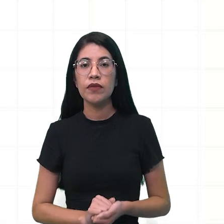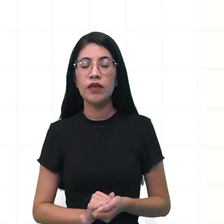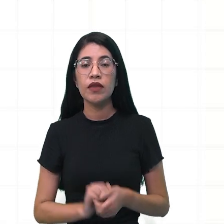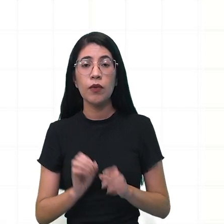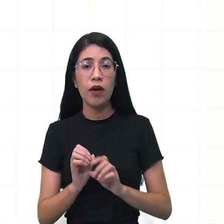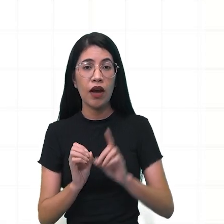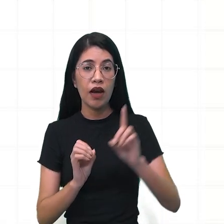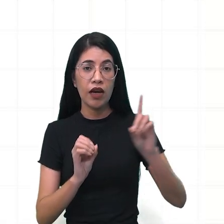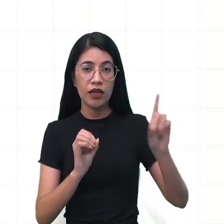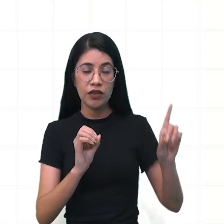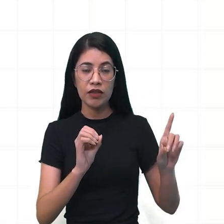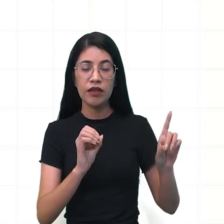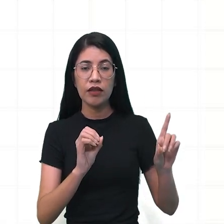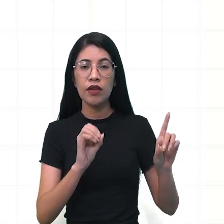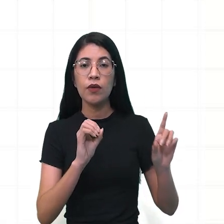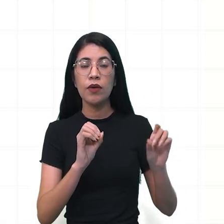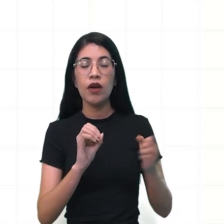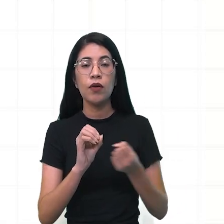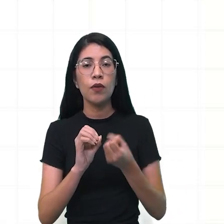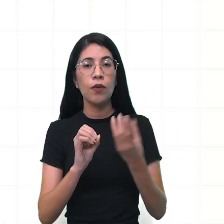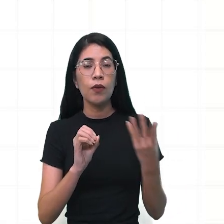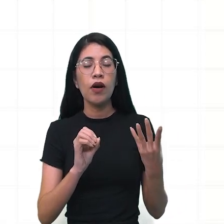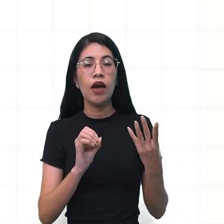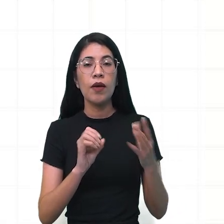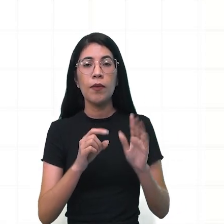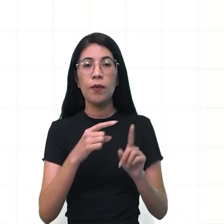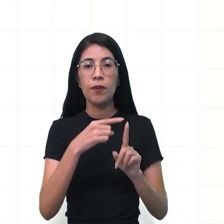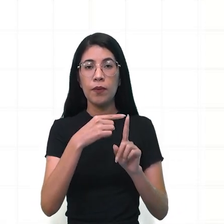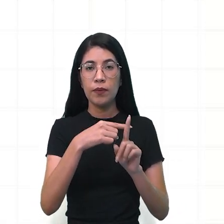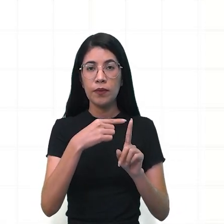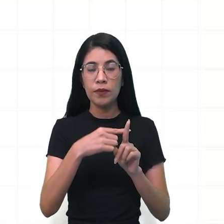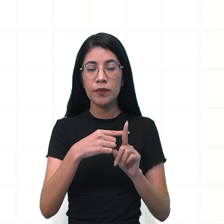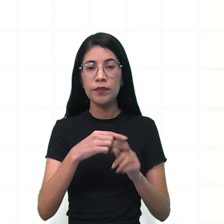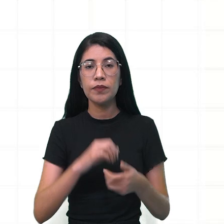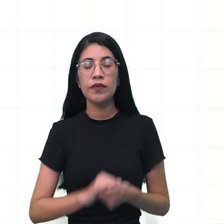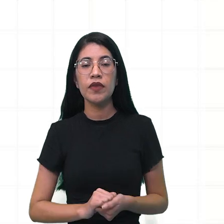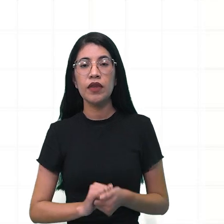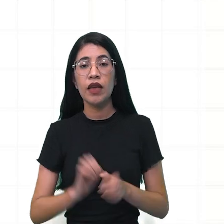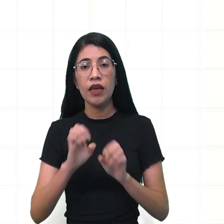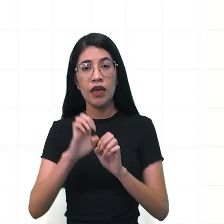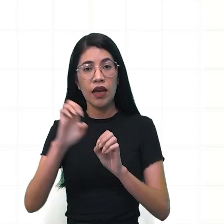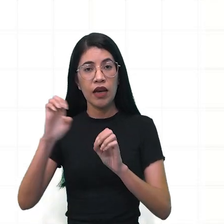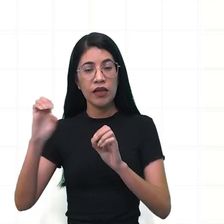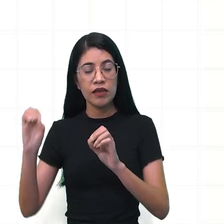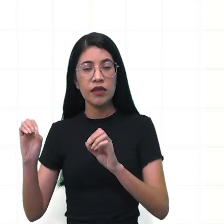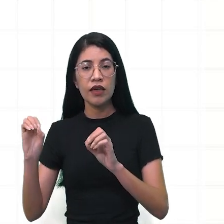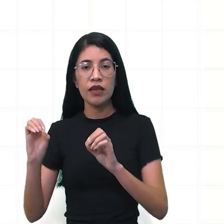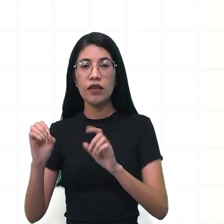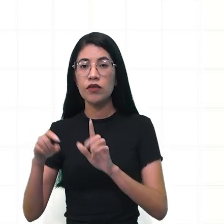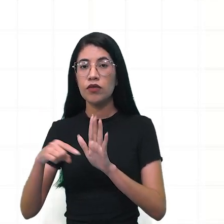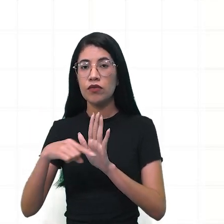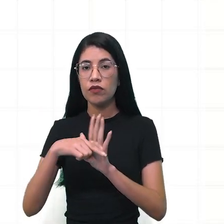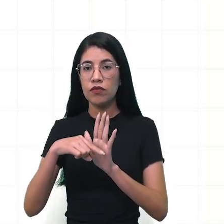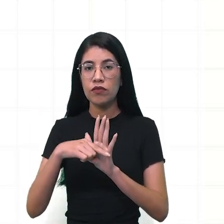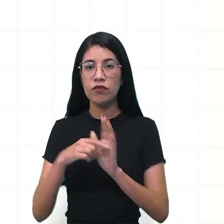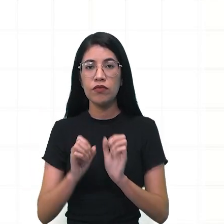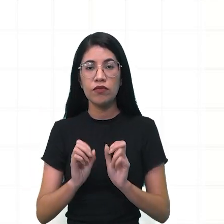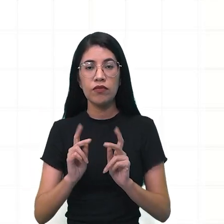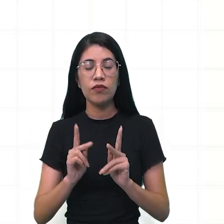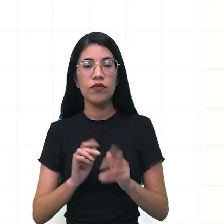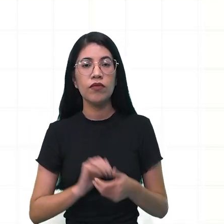à direita do zero, nós temos os números positivos. À esquerda, nós temos números negativos, tá